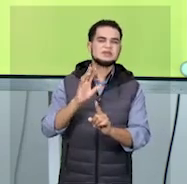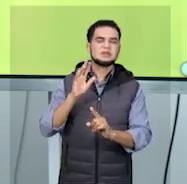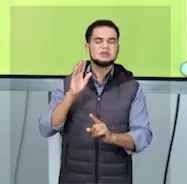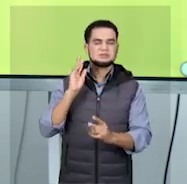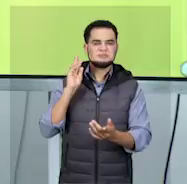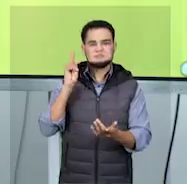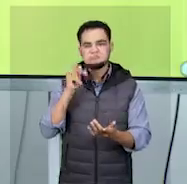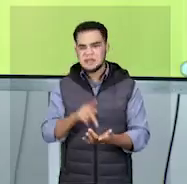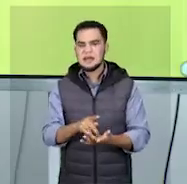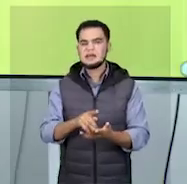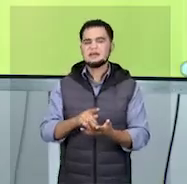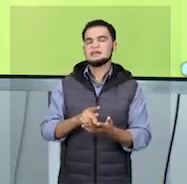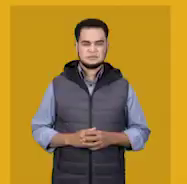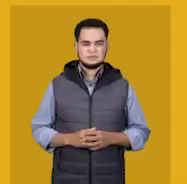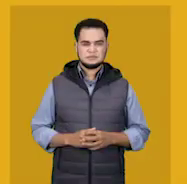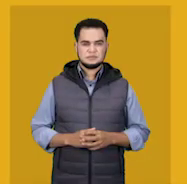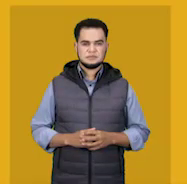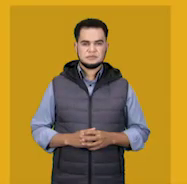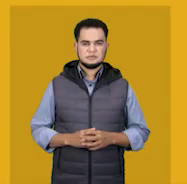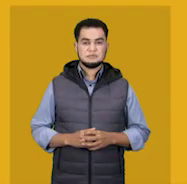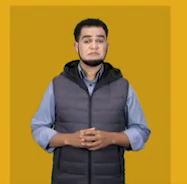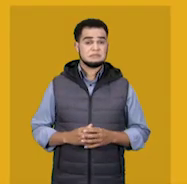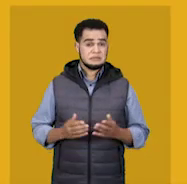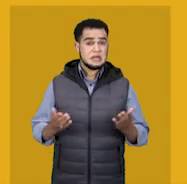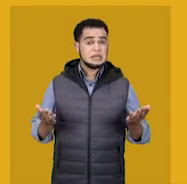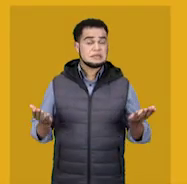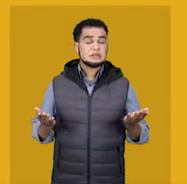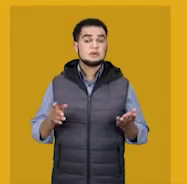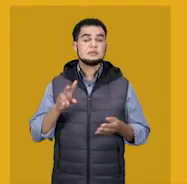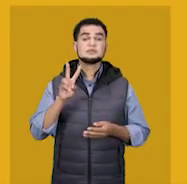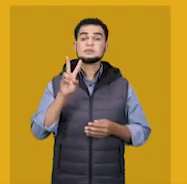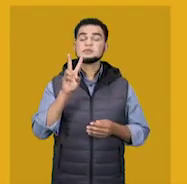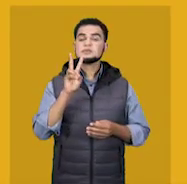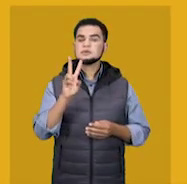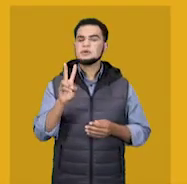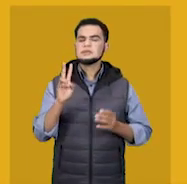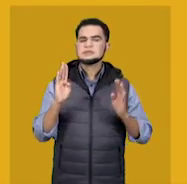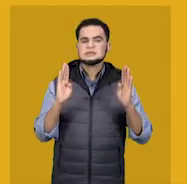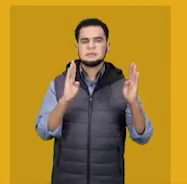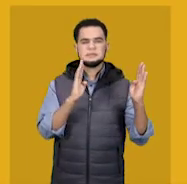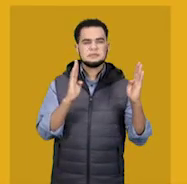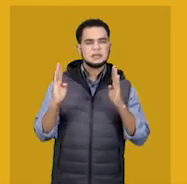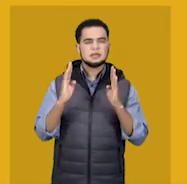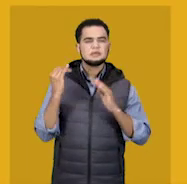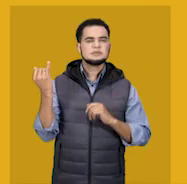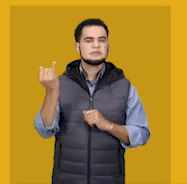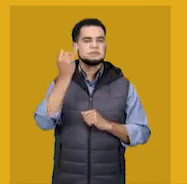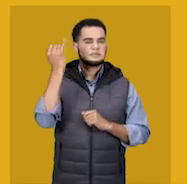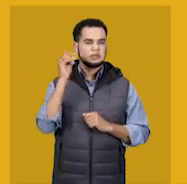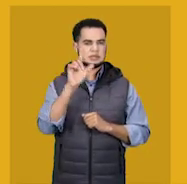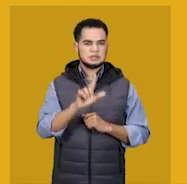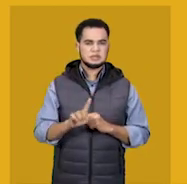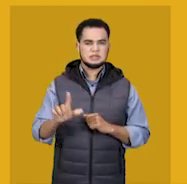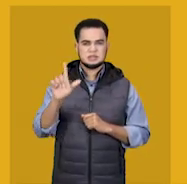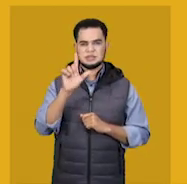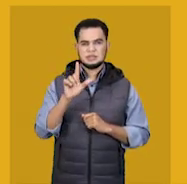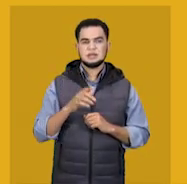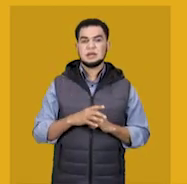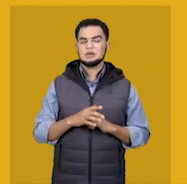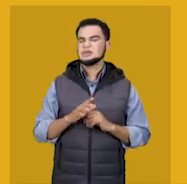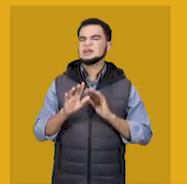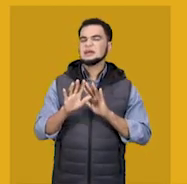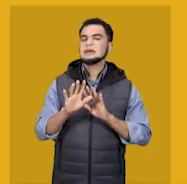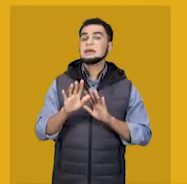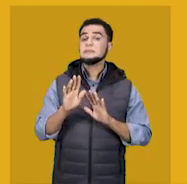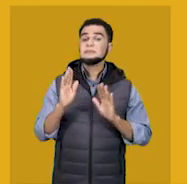no naturalismo, tá? Então nós temos aqui dois importantes períodos históricos que influenciou